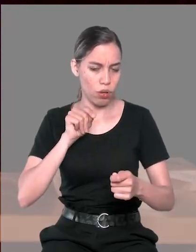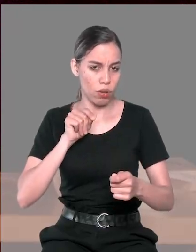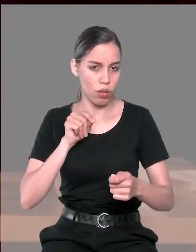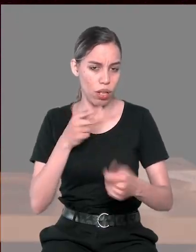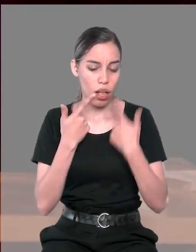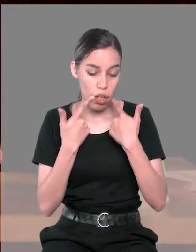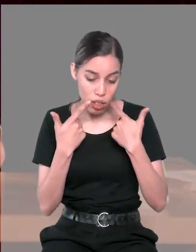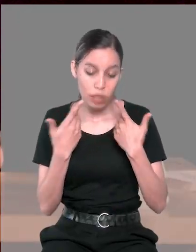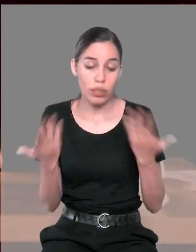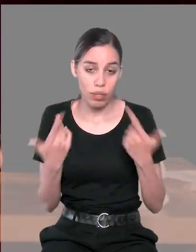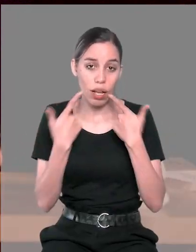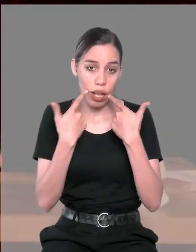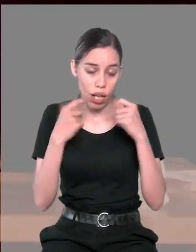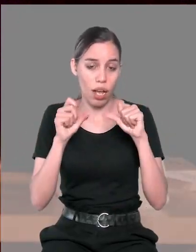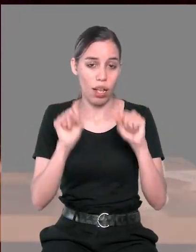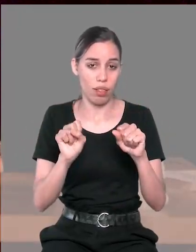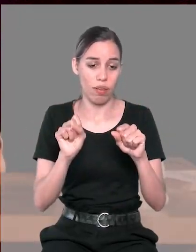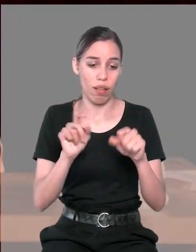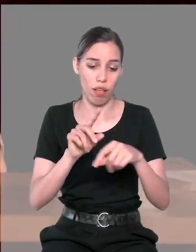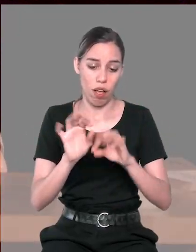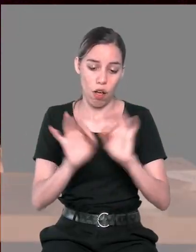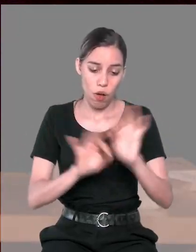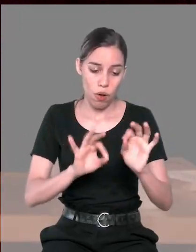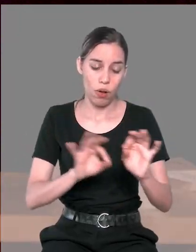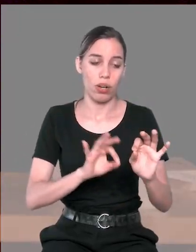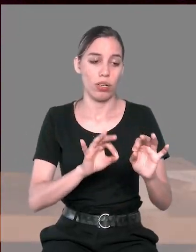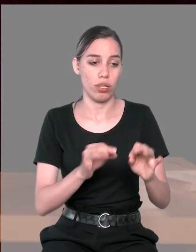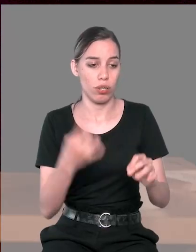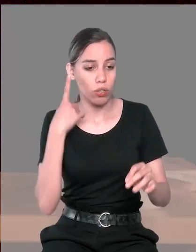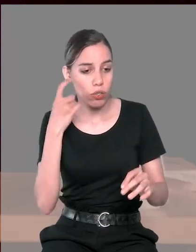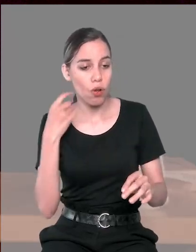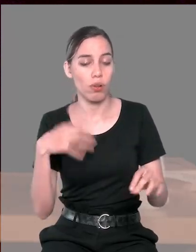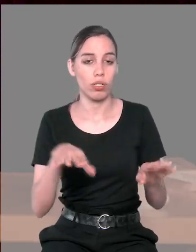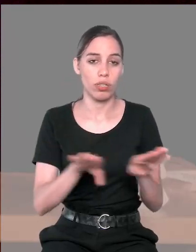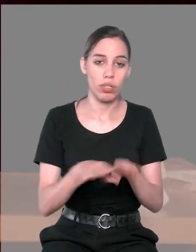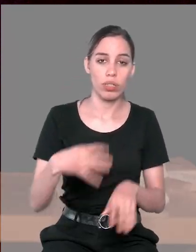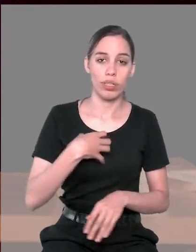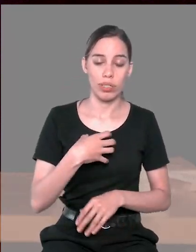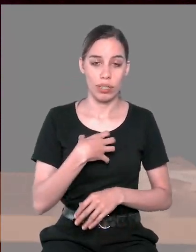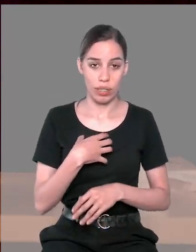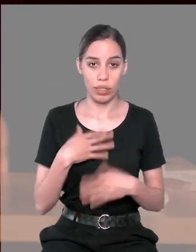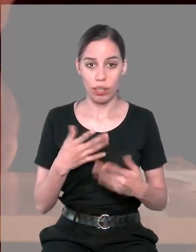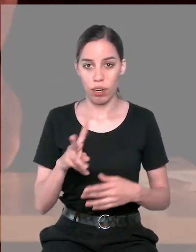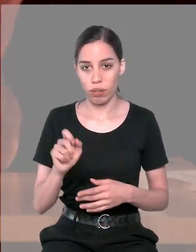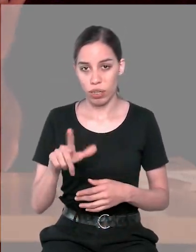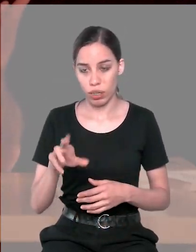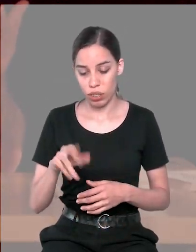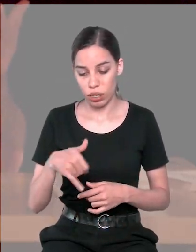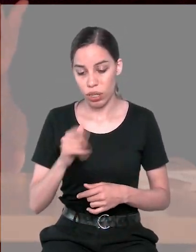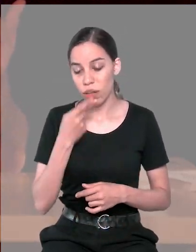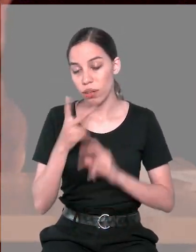nó que organiza essas variações de som e de sentido. É que, na verdade, para o Valéry, uma aula